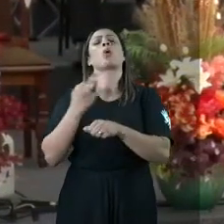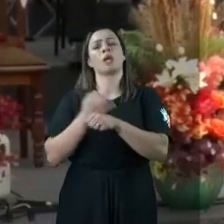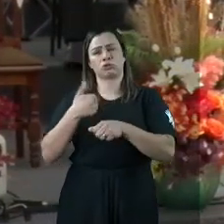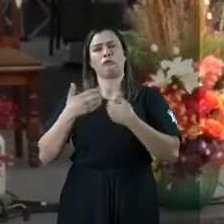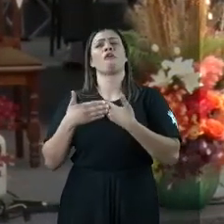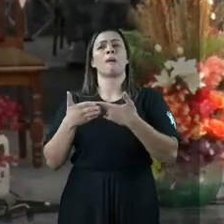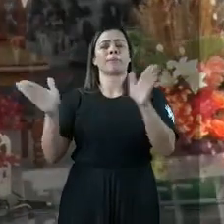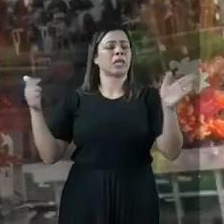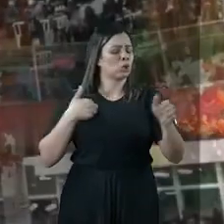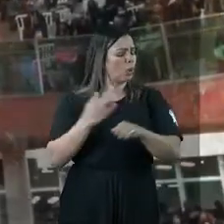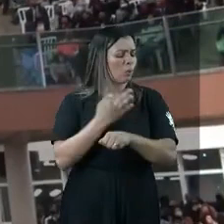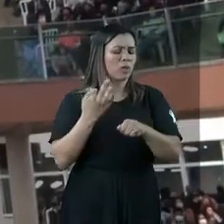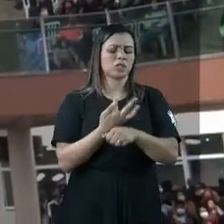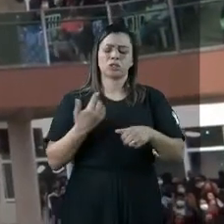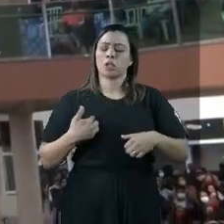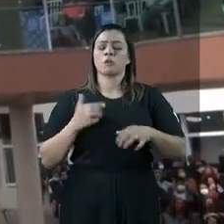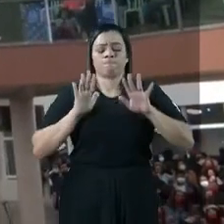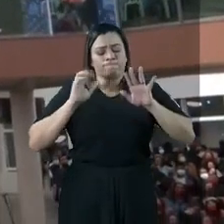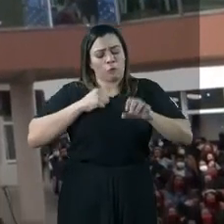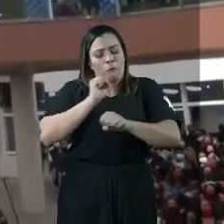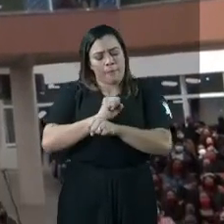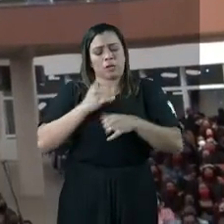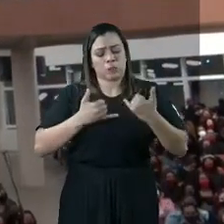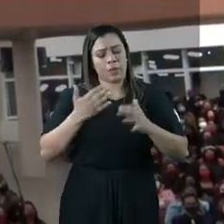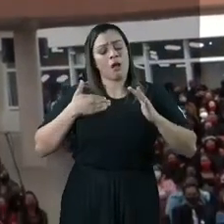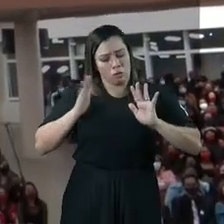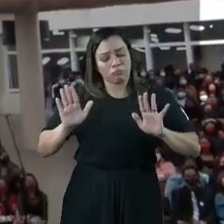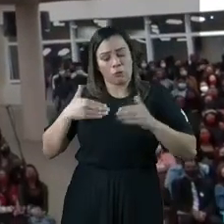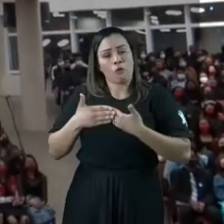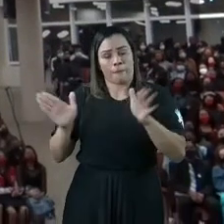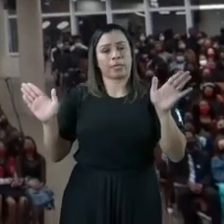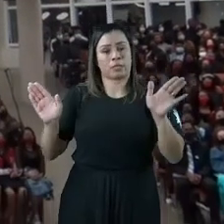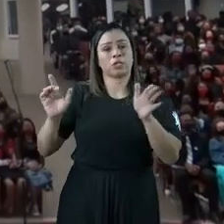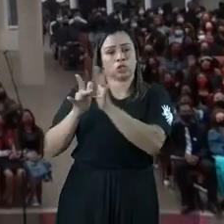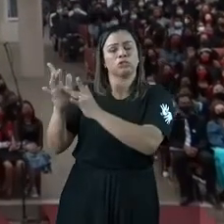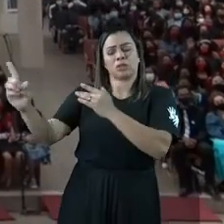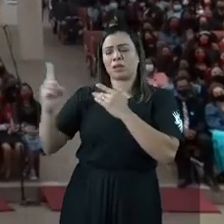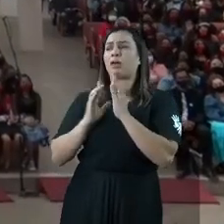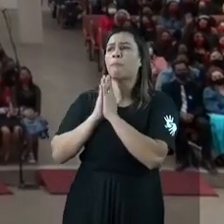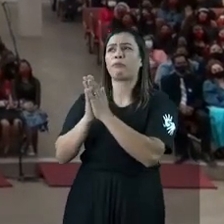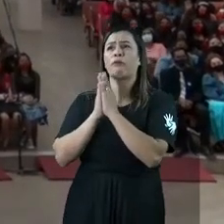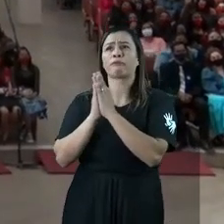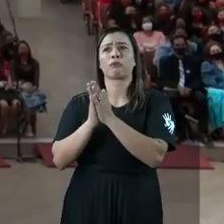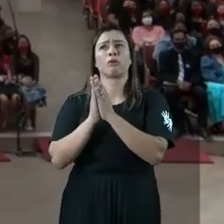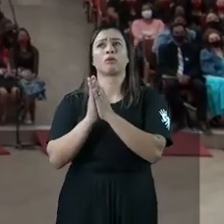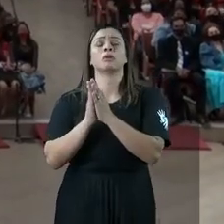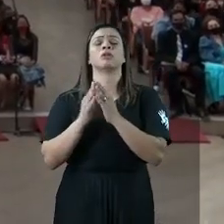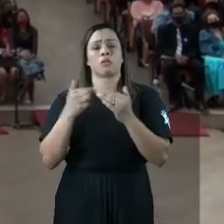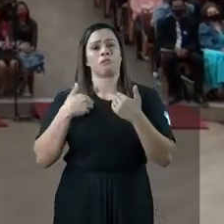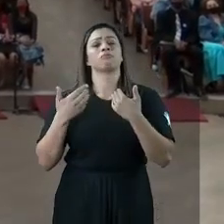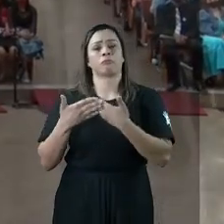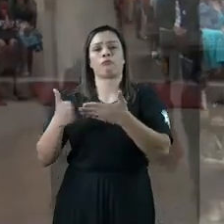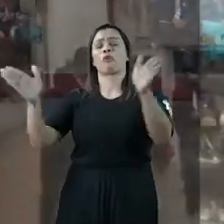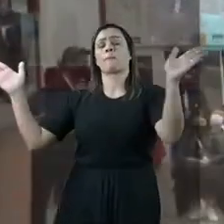porta para ele entrar. Vou parar de brincar no meio da mocidade, vou abrir a porta para ele entrar. Vou deixar de viver uma vida de aparência. Vou abrir a porta